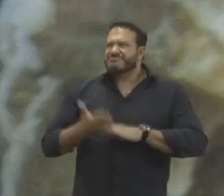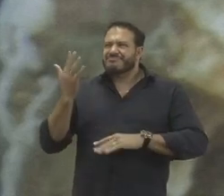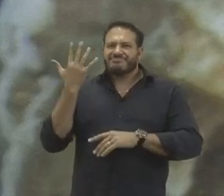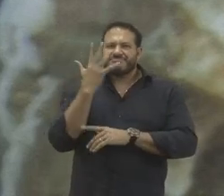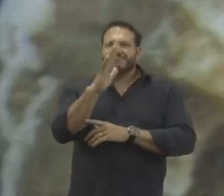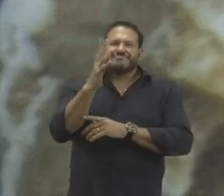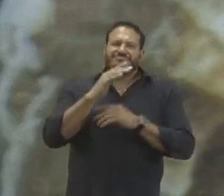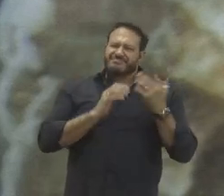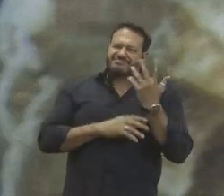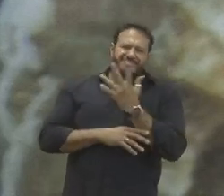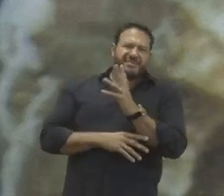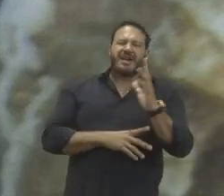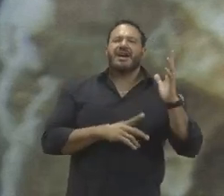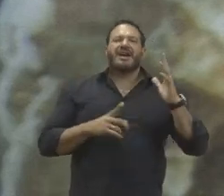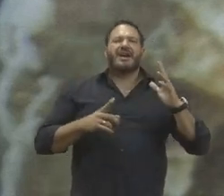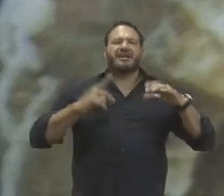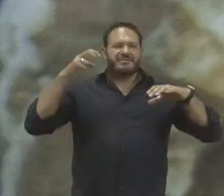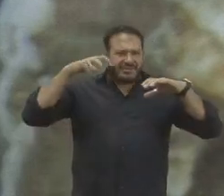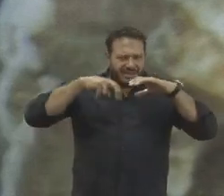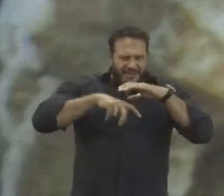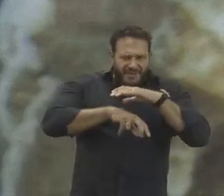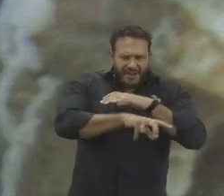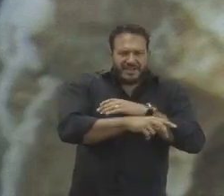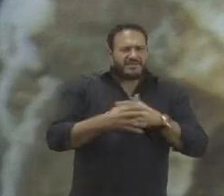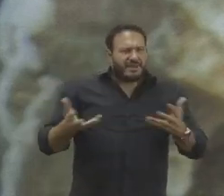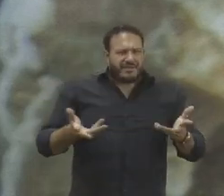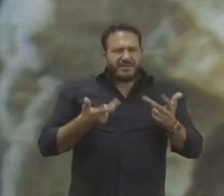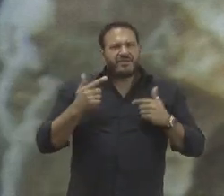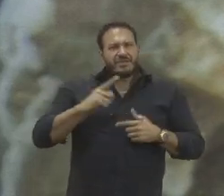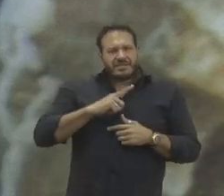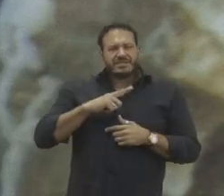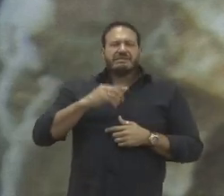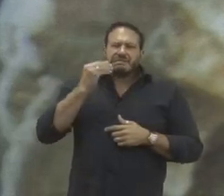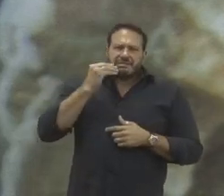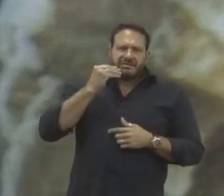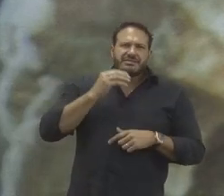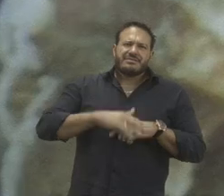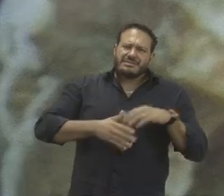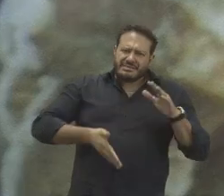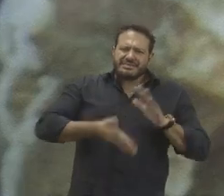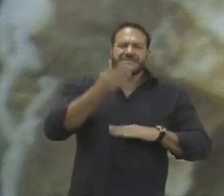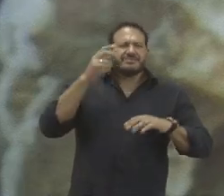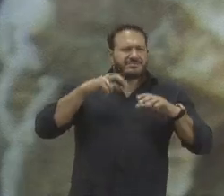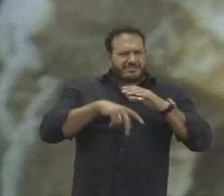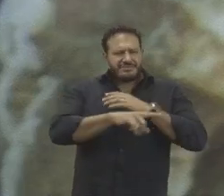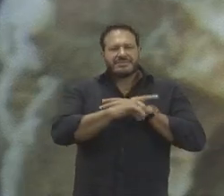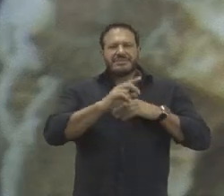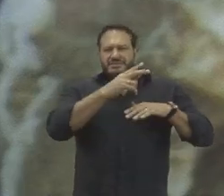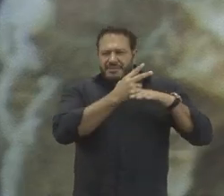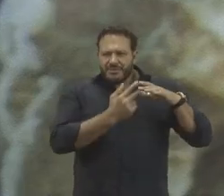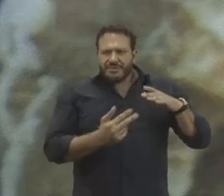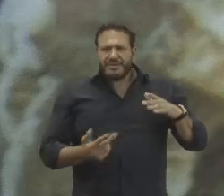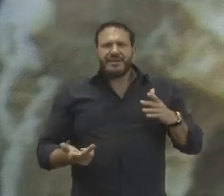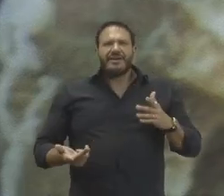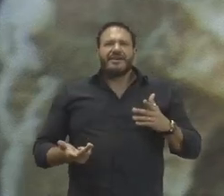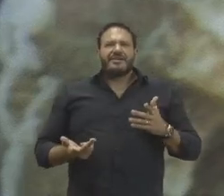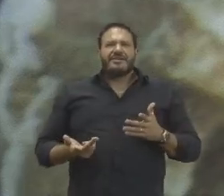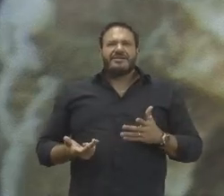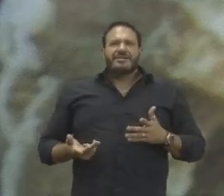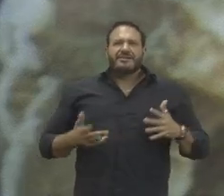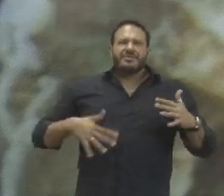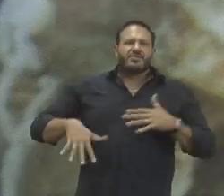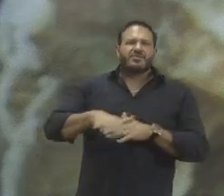grandes parques nacionais pras cavernas maravilhosas onde eu tive ocasião de entrar acampar mergulhar e sabe